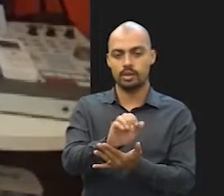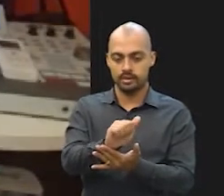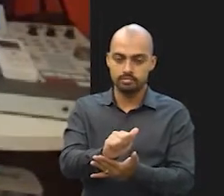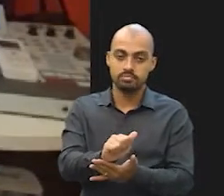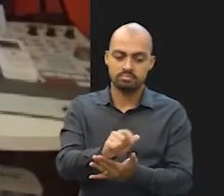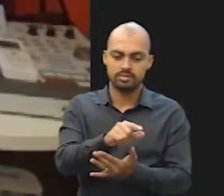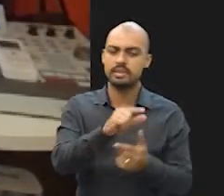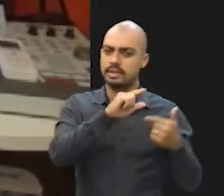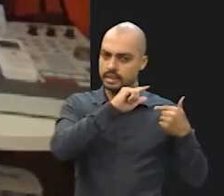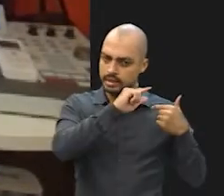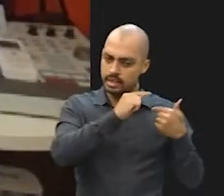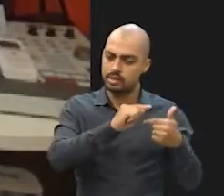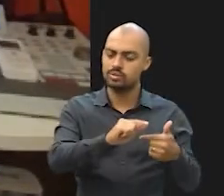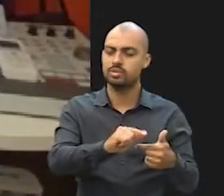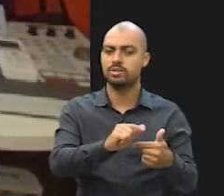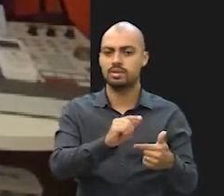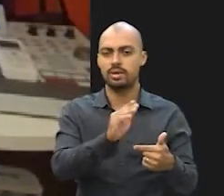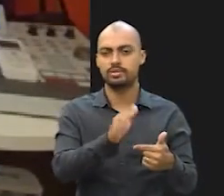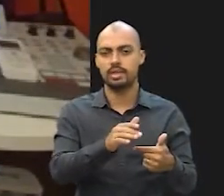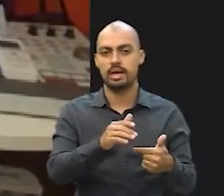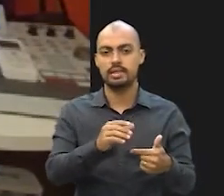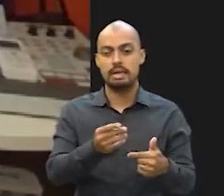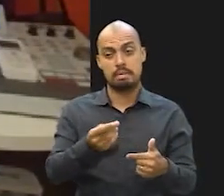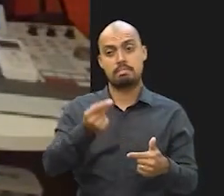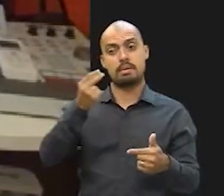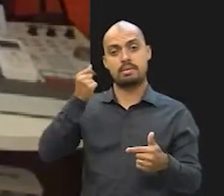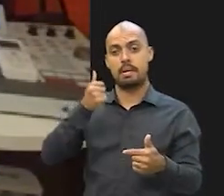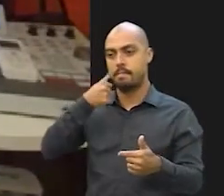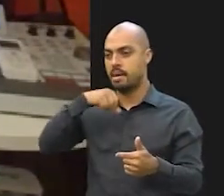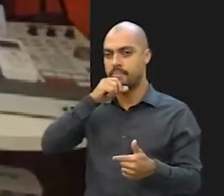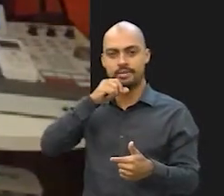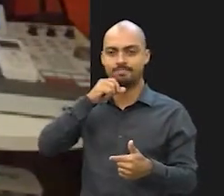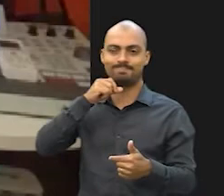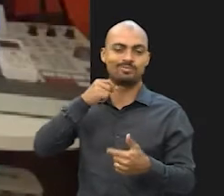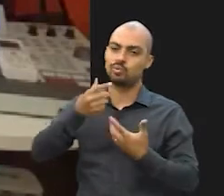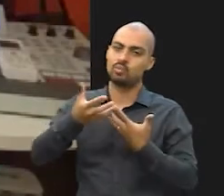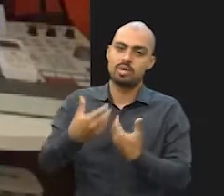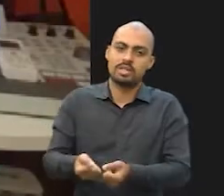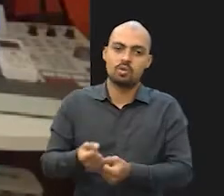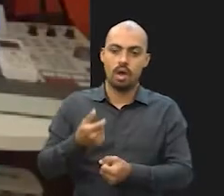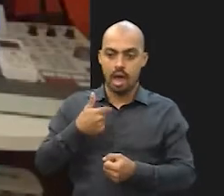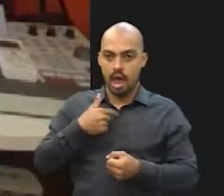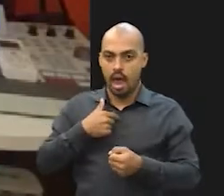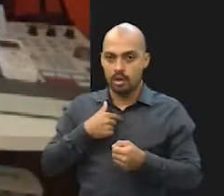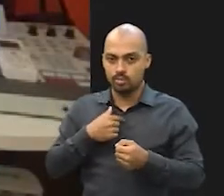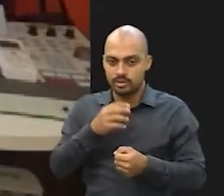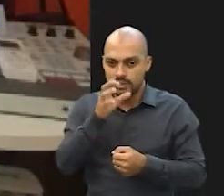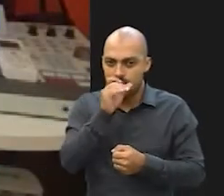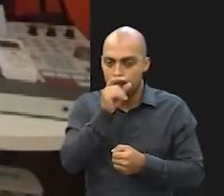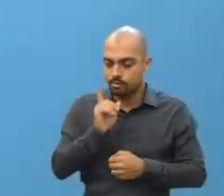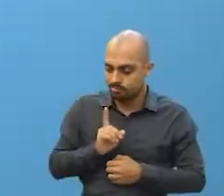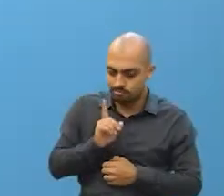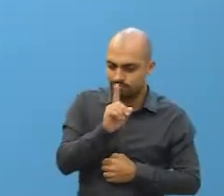de Campinas. E na época minha mãe não permitiu, né, cara? Eu fui fazer escondido, assim, aos sábados.